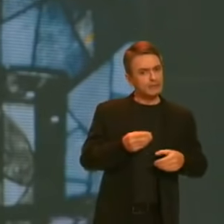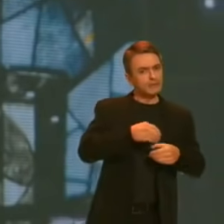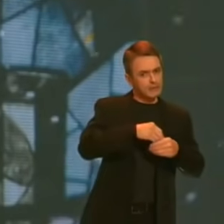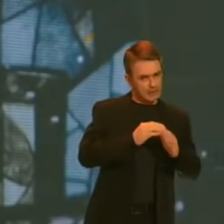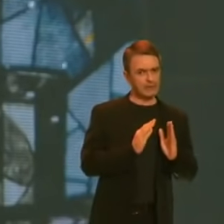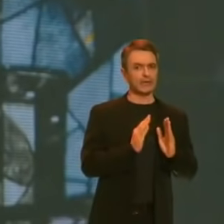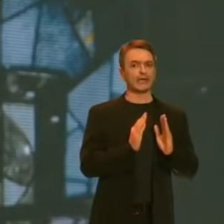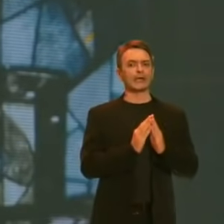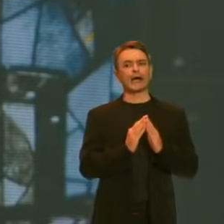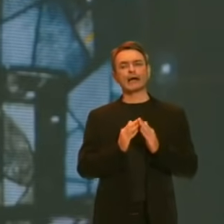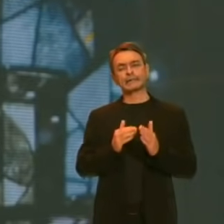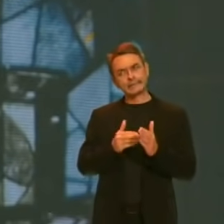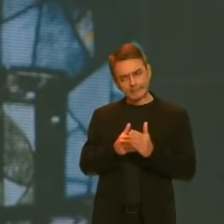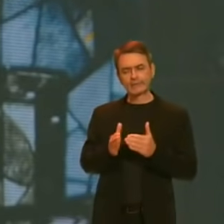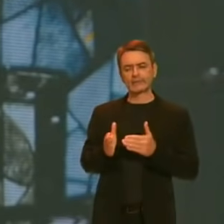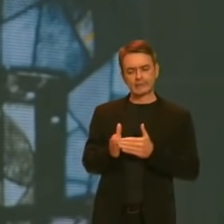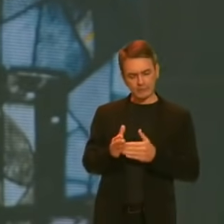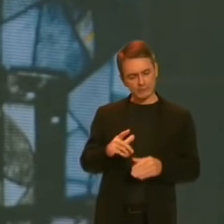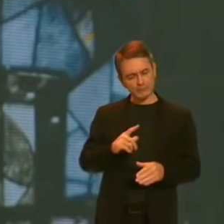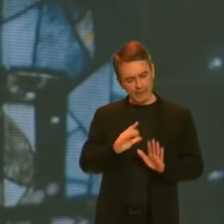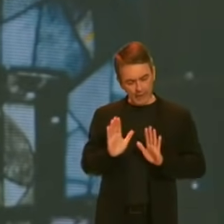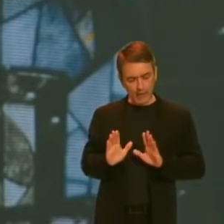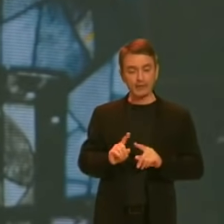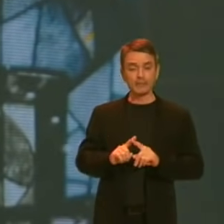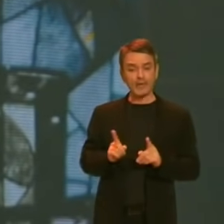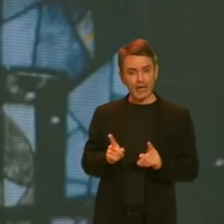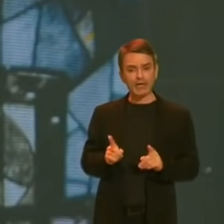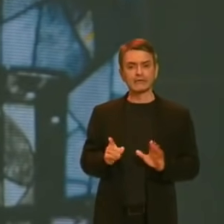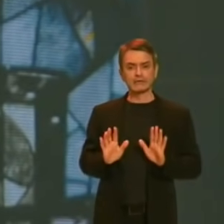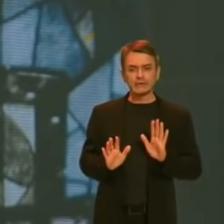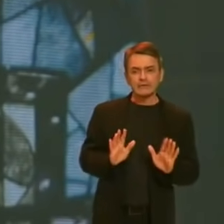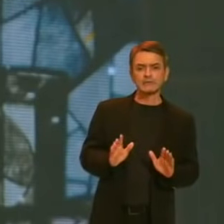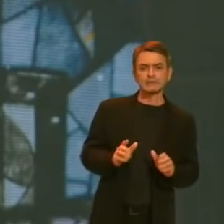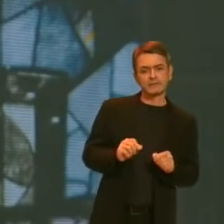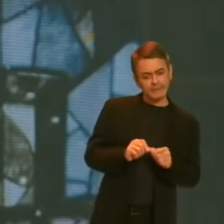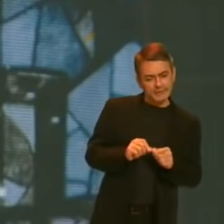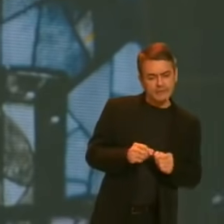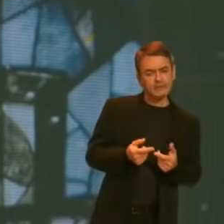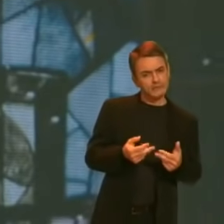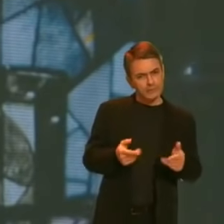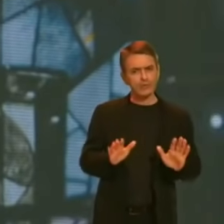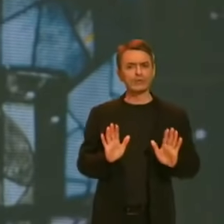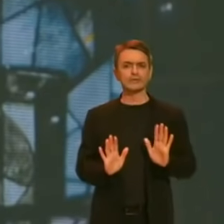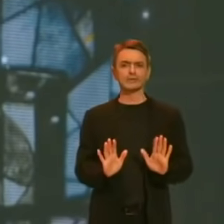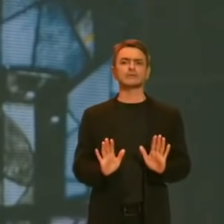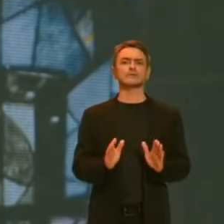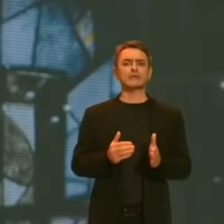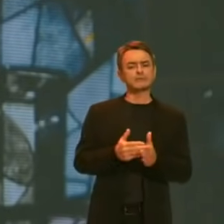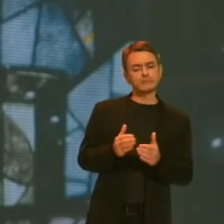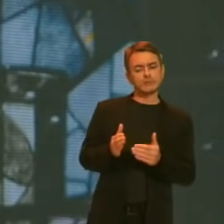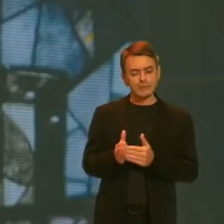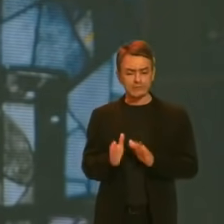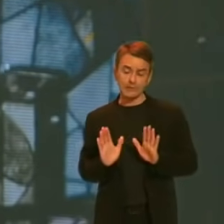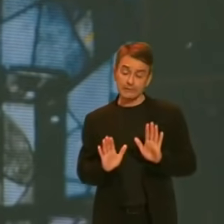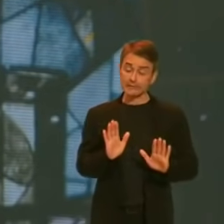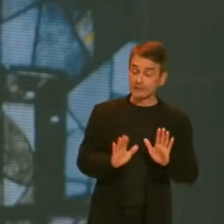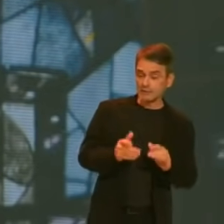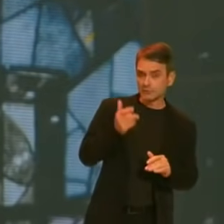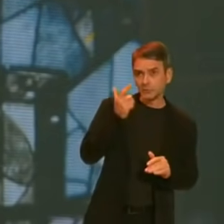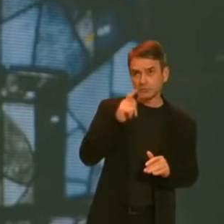as limitações, fazendo uma série de coisas, não é? Dentro das limitações que ele tem, ele não